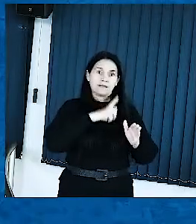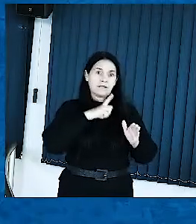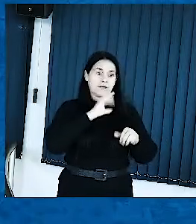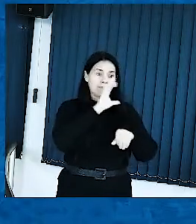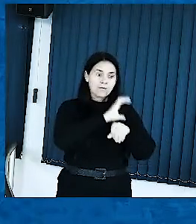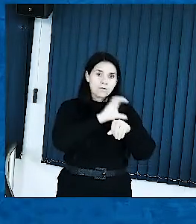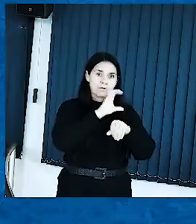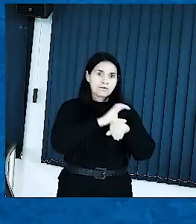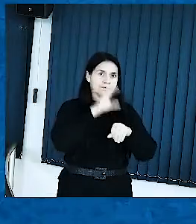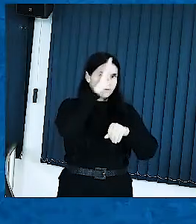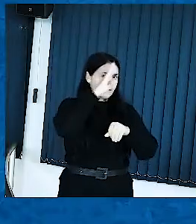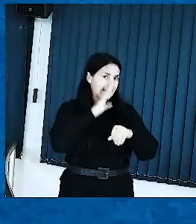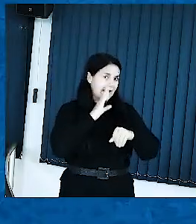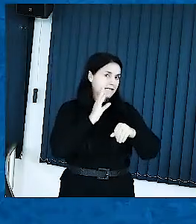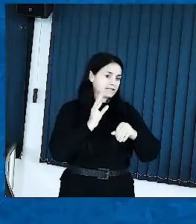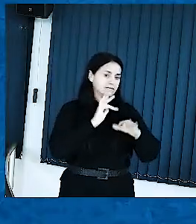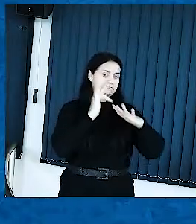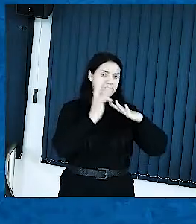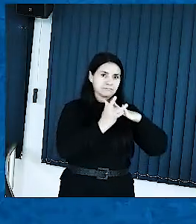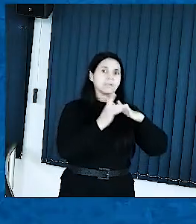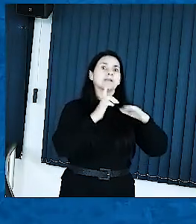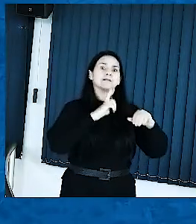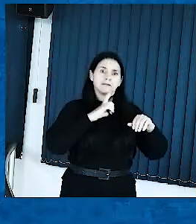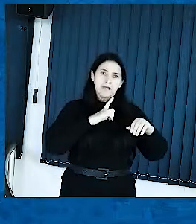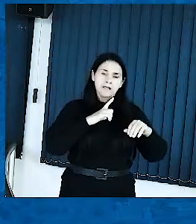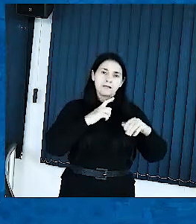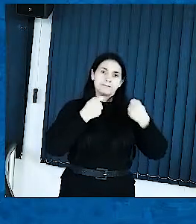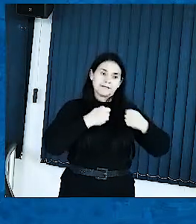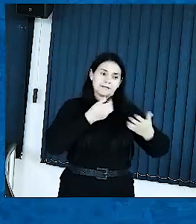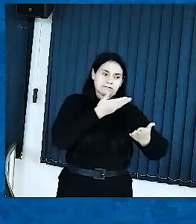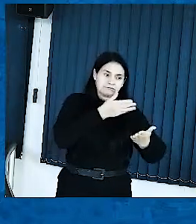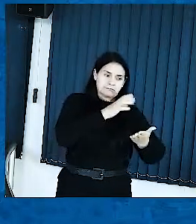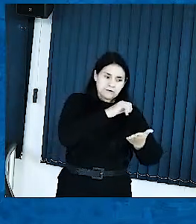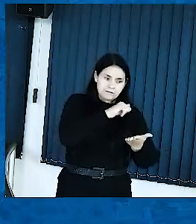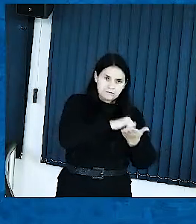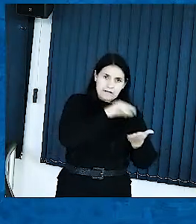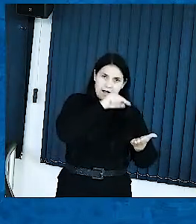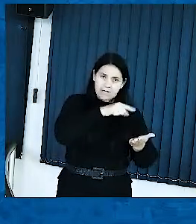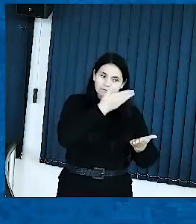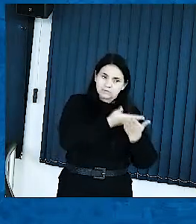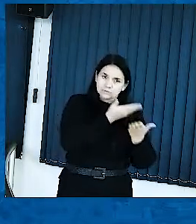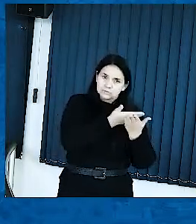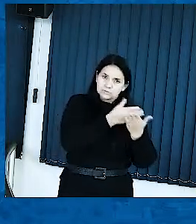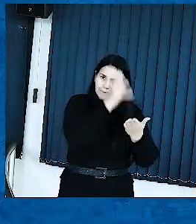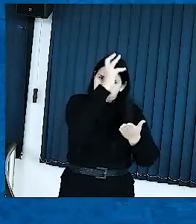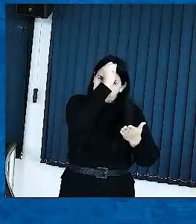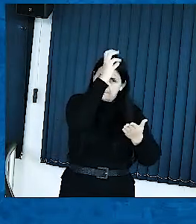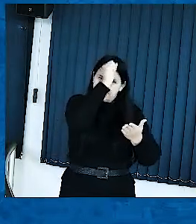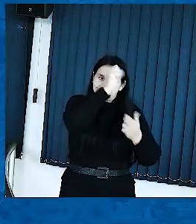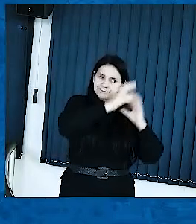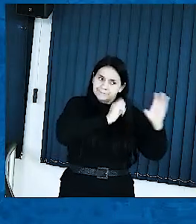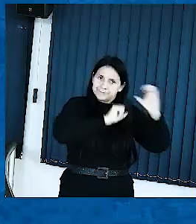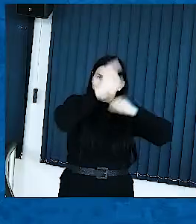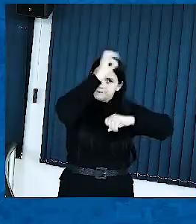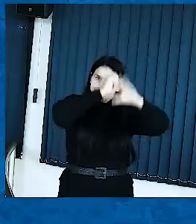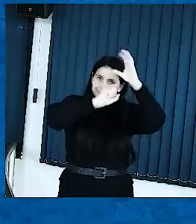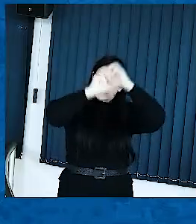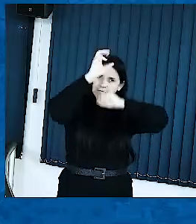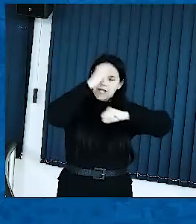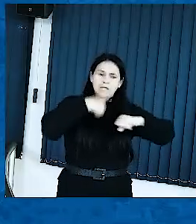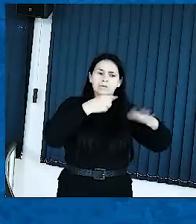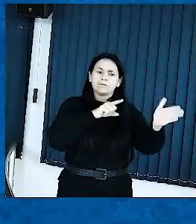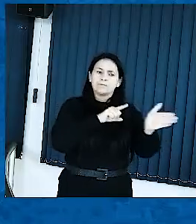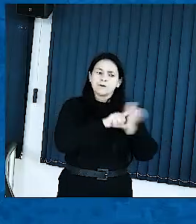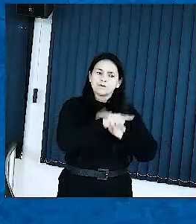gratuito na internet. Só que precisa ficar ali, estudando, aprendendo, indo atrás. E eu pergunto,